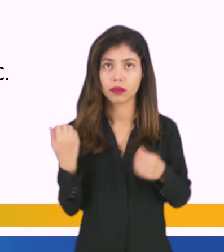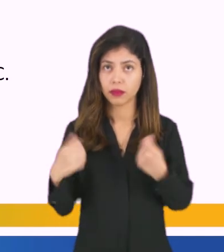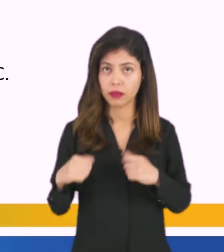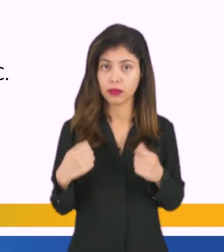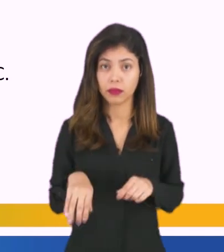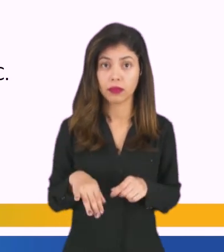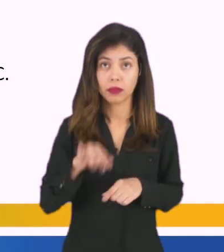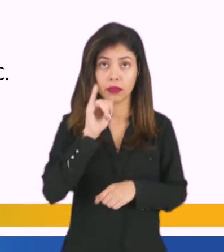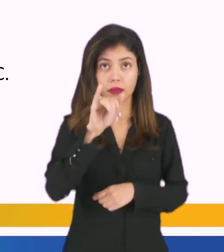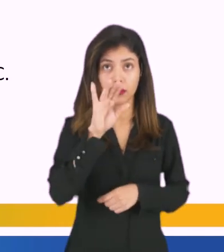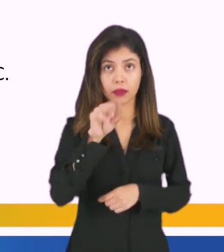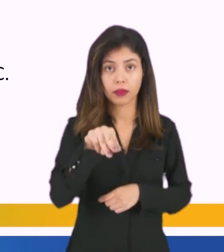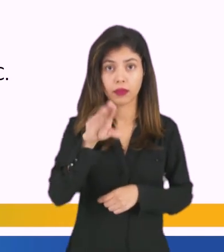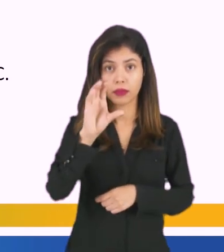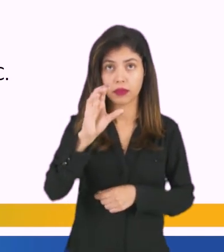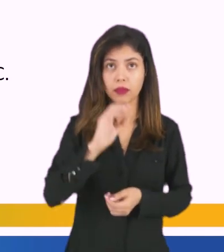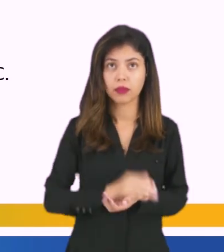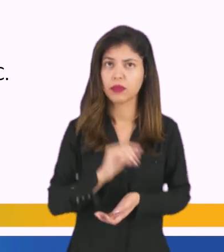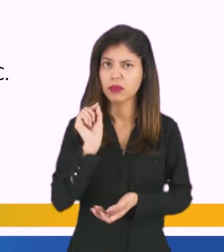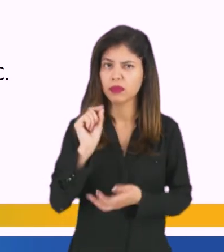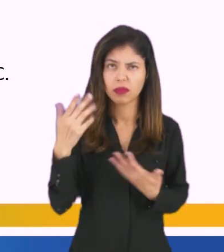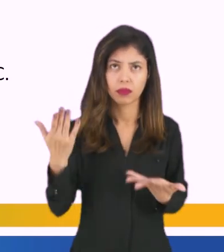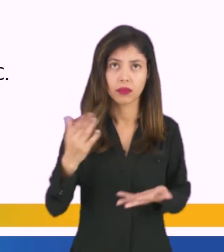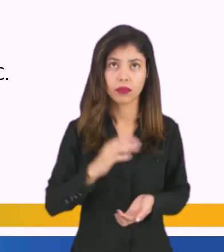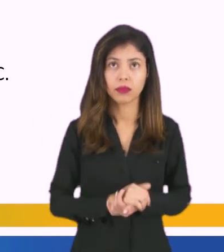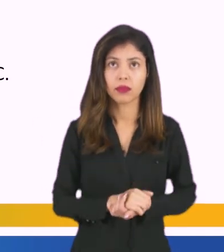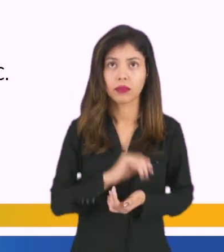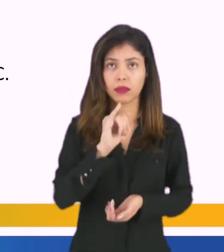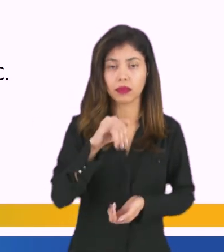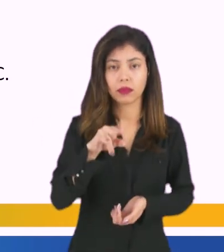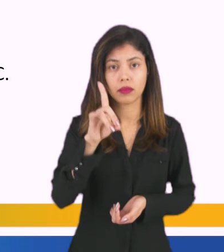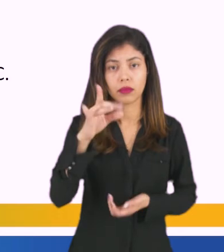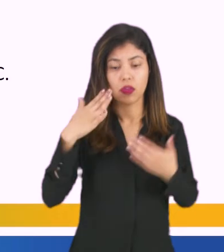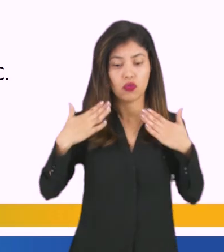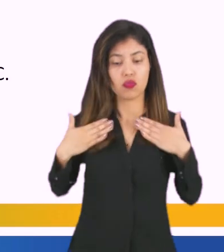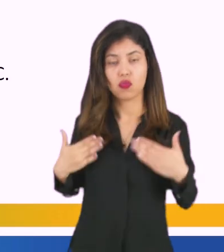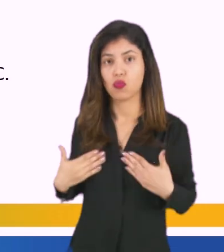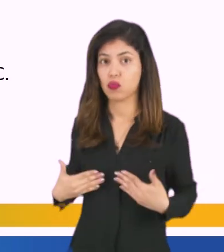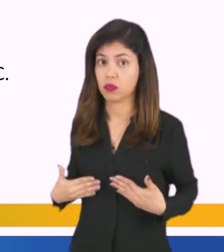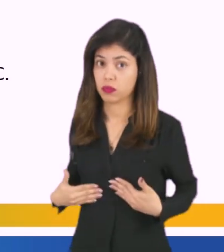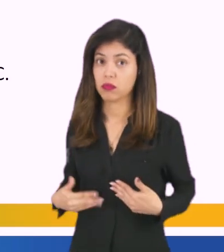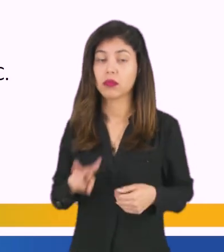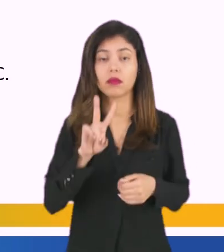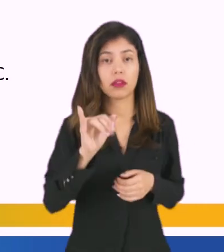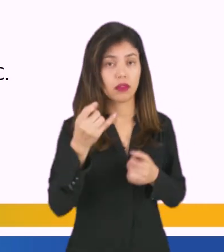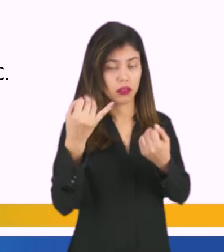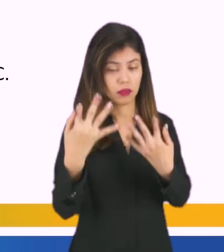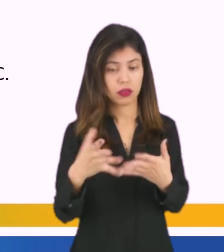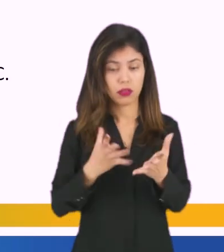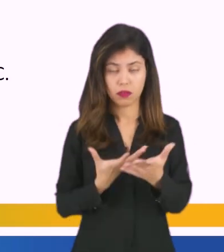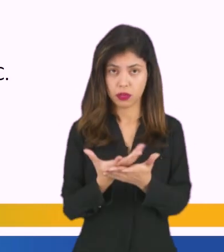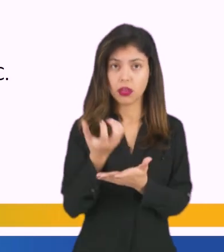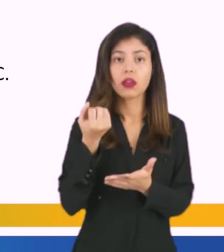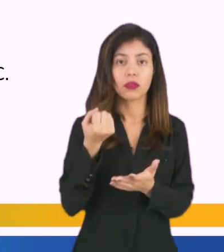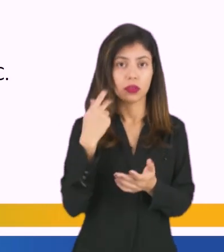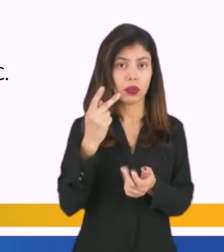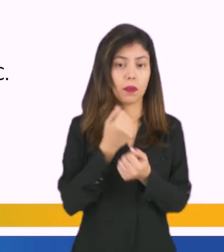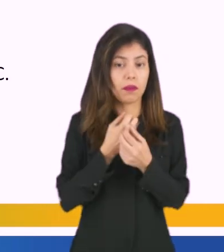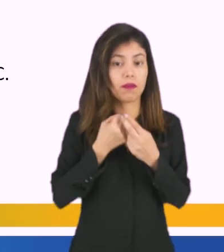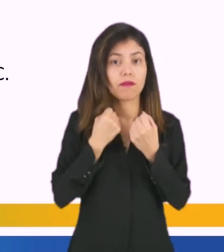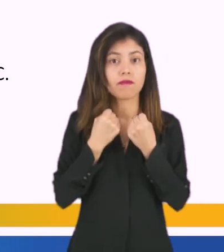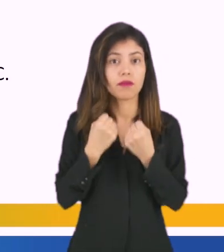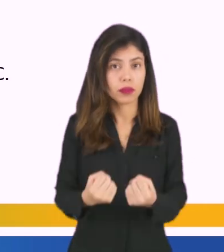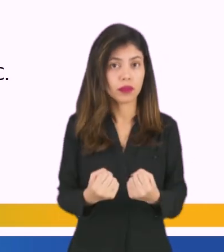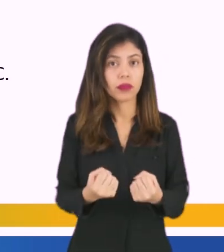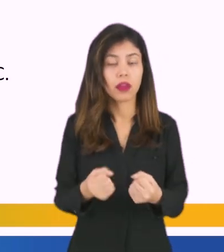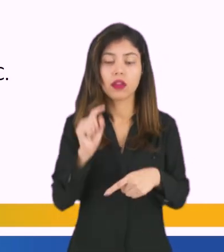do seu IMC. IMC, o que é isso? É o seu índice de massa corporal, que vai justamente pegar o seu peso e dividir pela